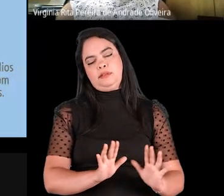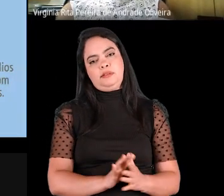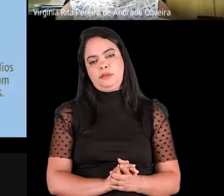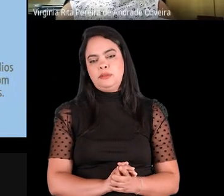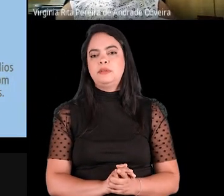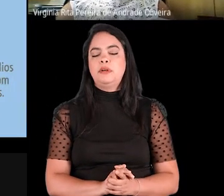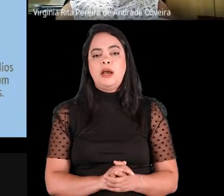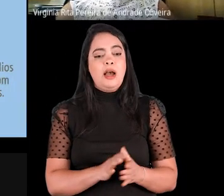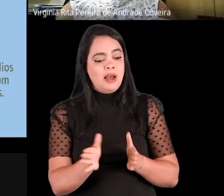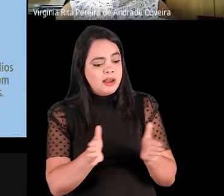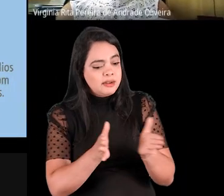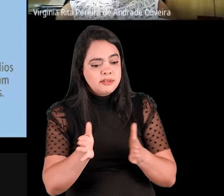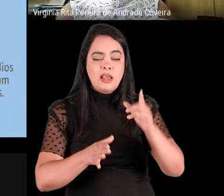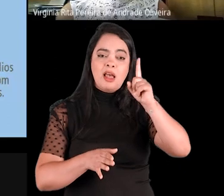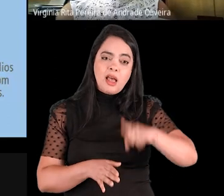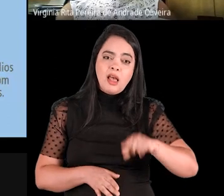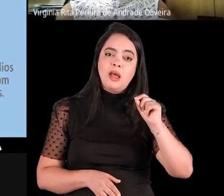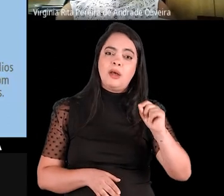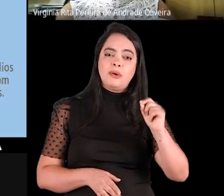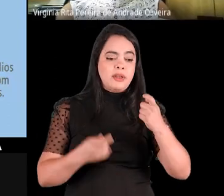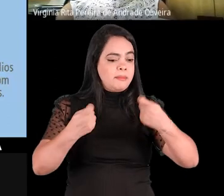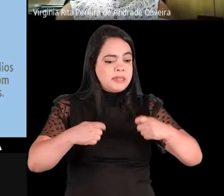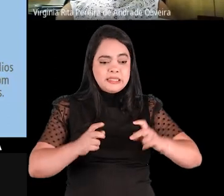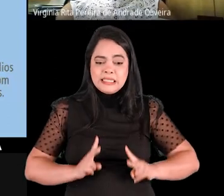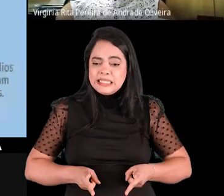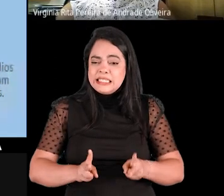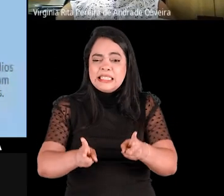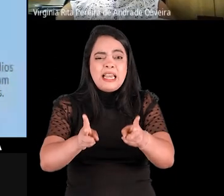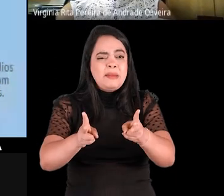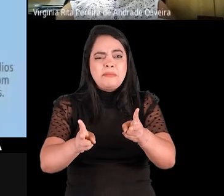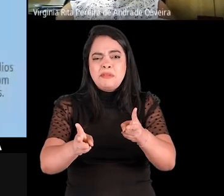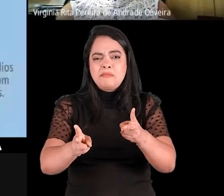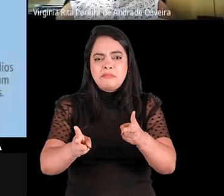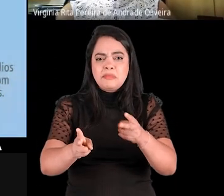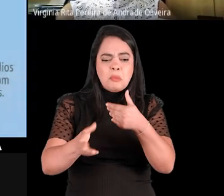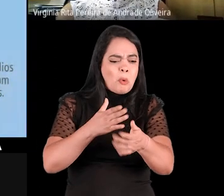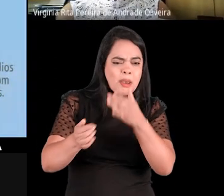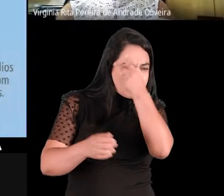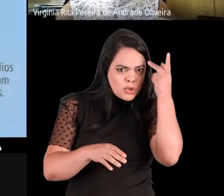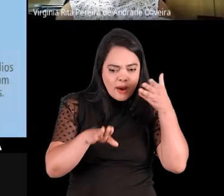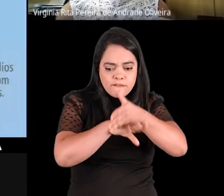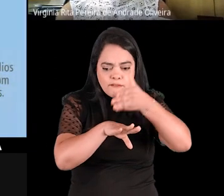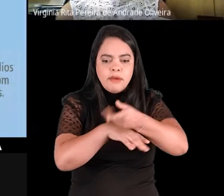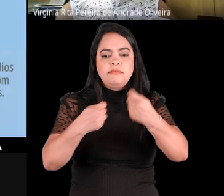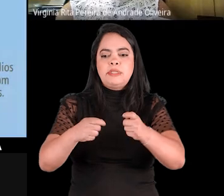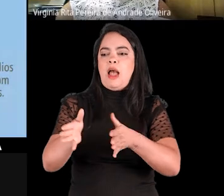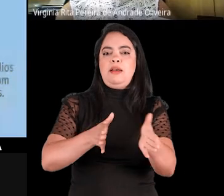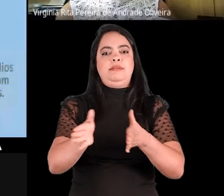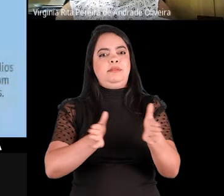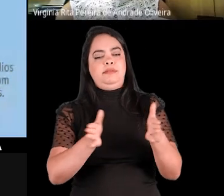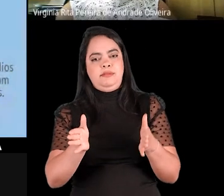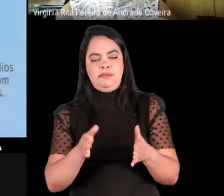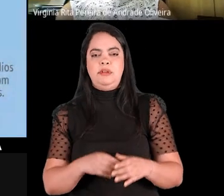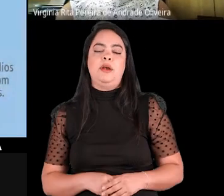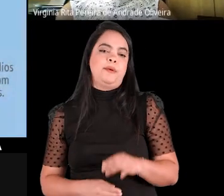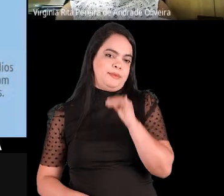gente entende que a acessibilidade é algo que deve estar presente no ambiente, independente de quem está lá. Por quê? Se